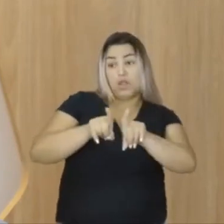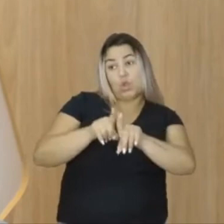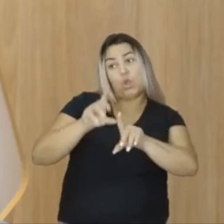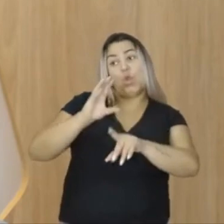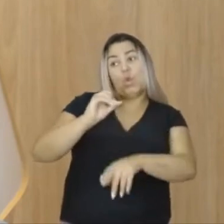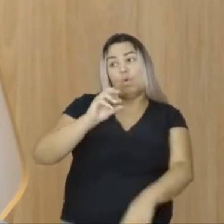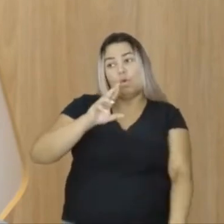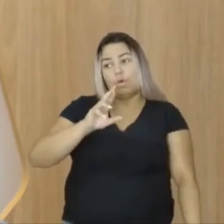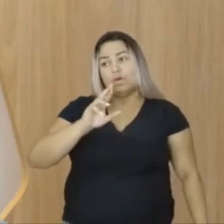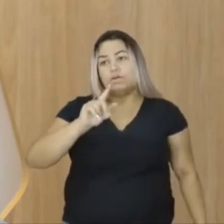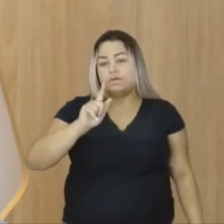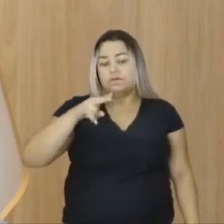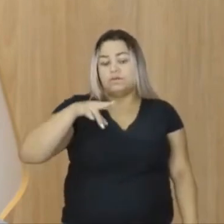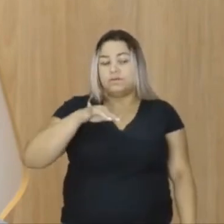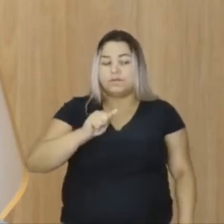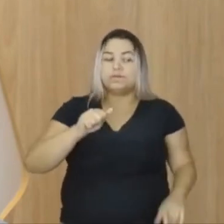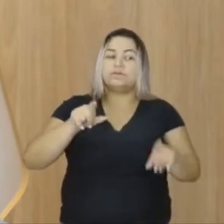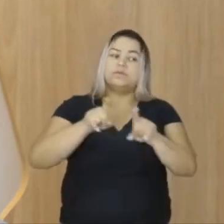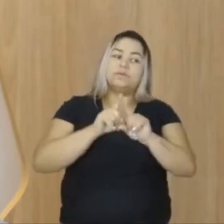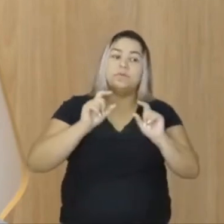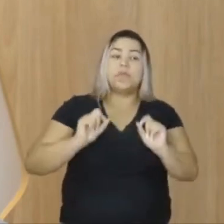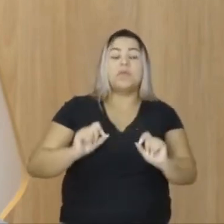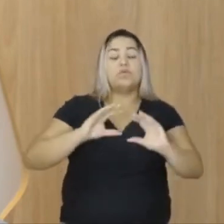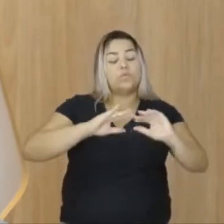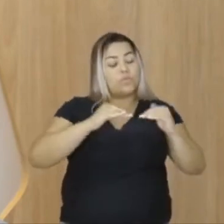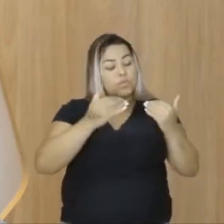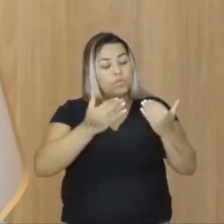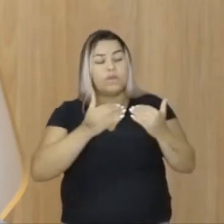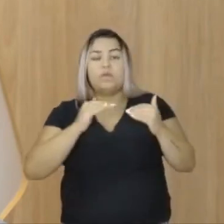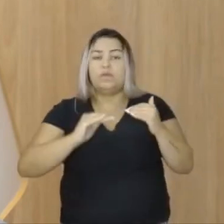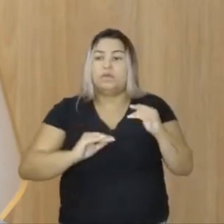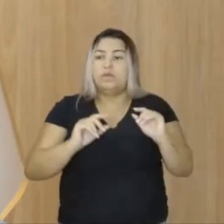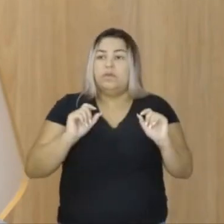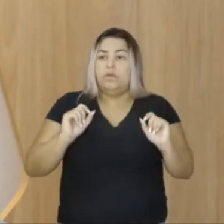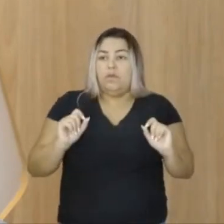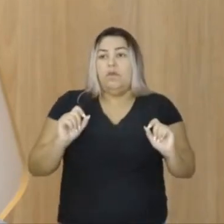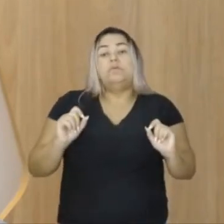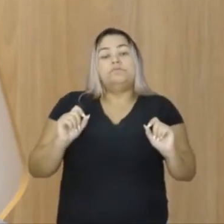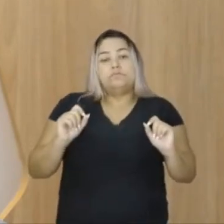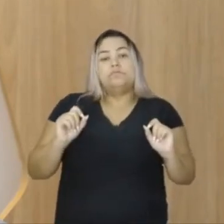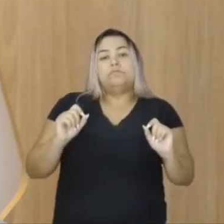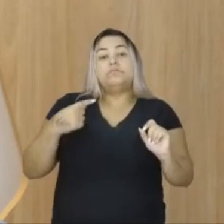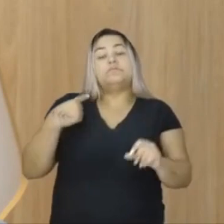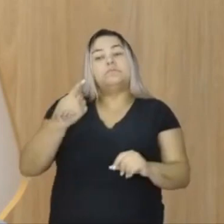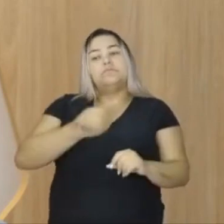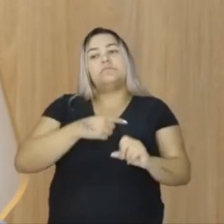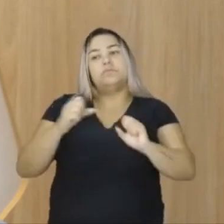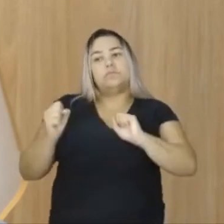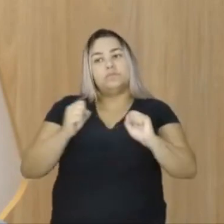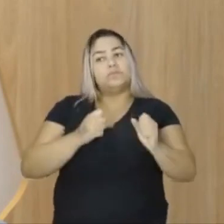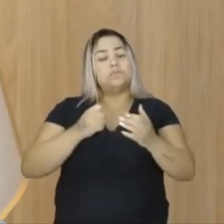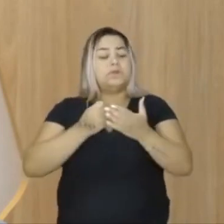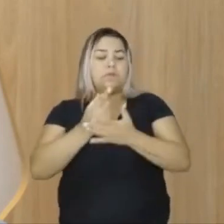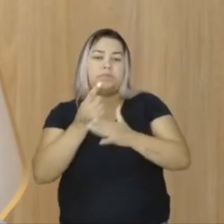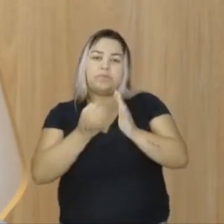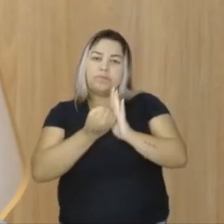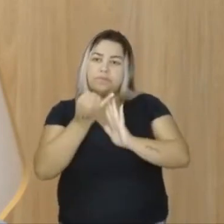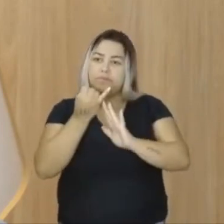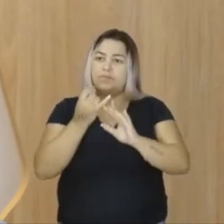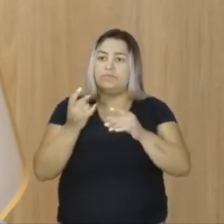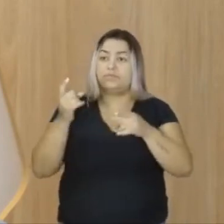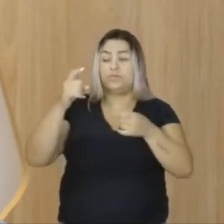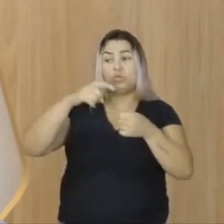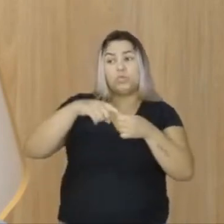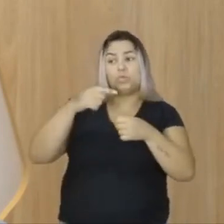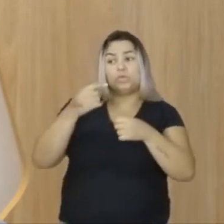orgânica, fortalecer as pequenas comunidades e, portanto, nós podemos, no pagamento de impostos e na devolução